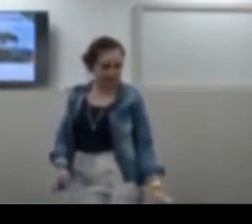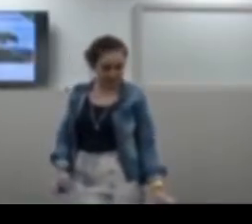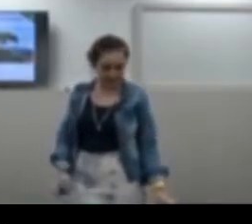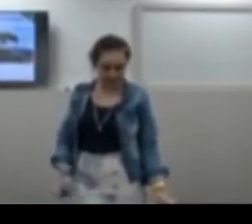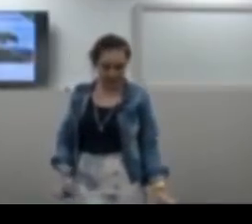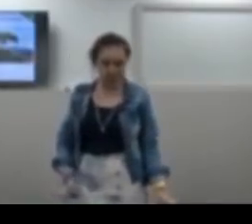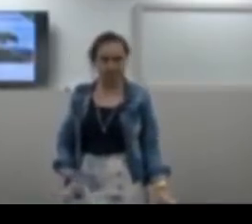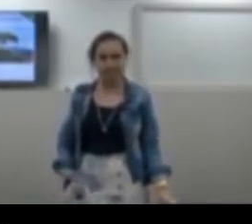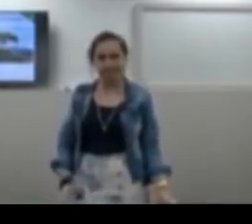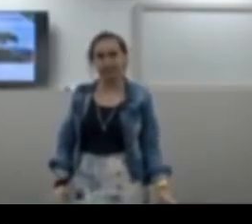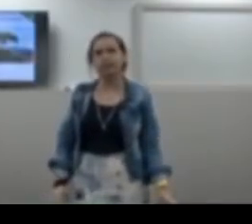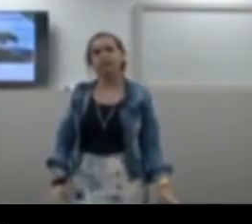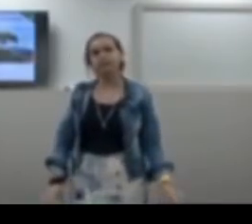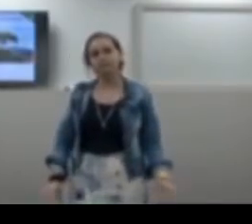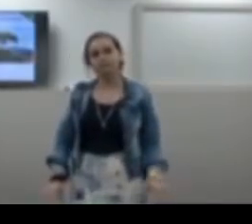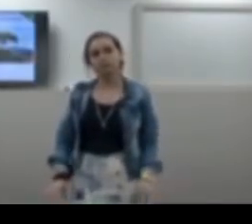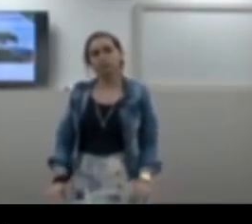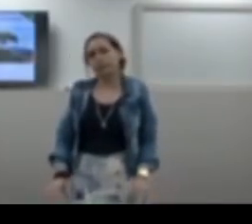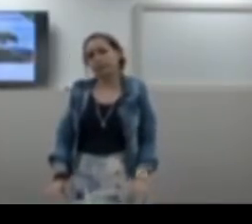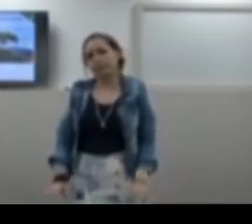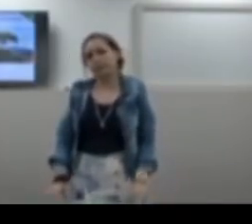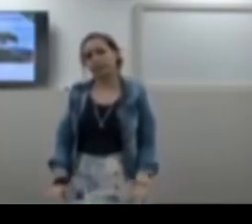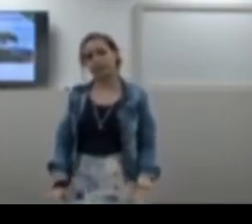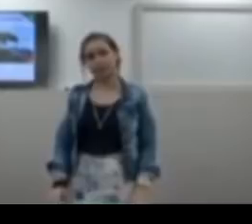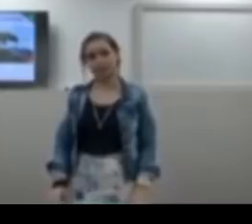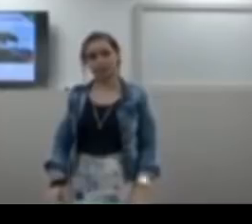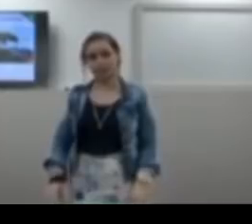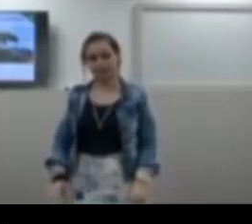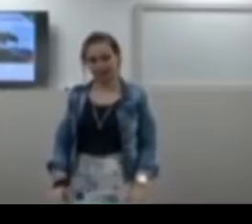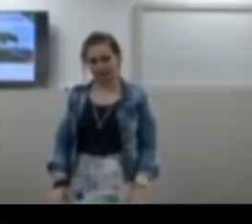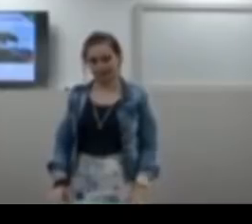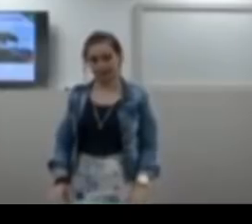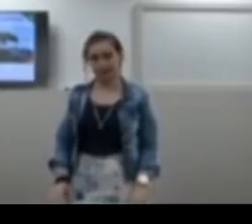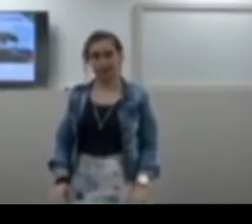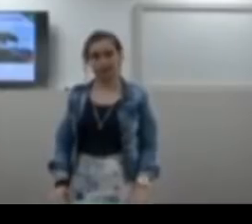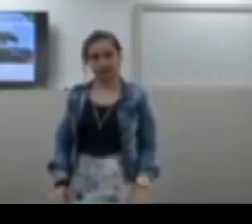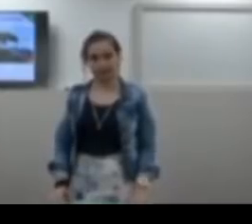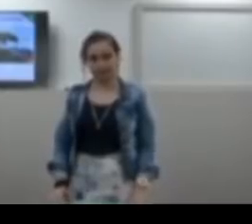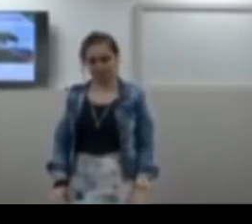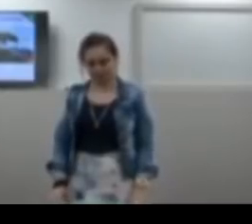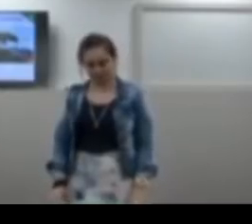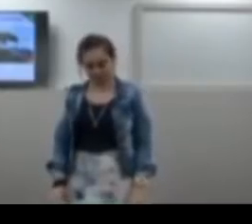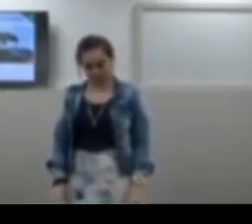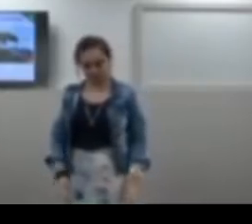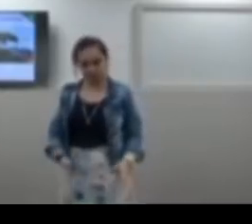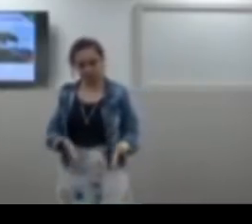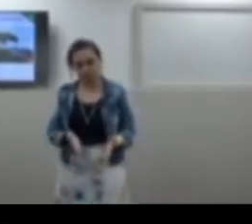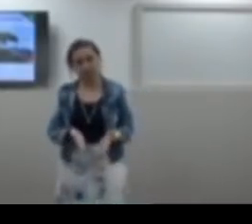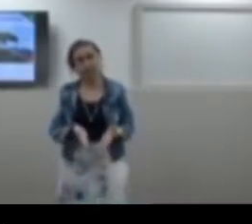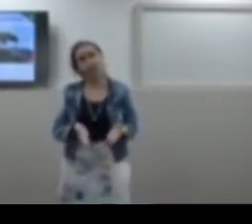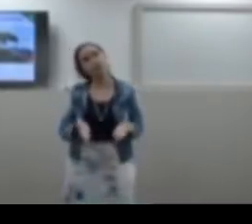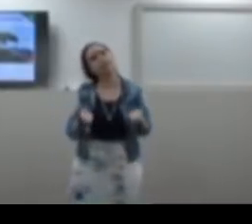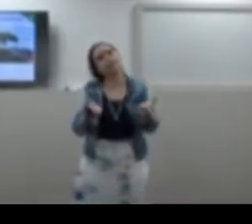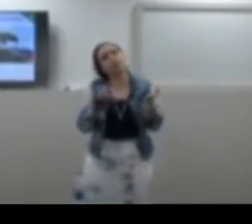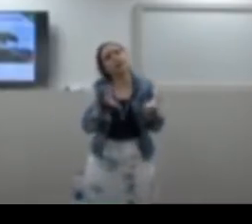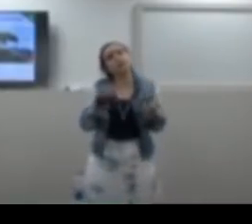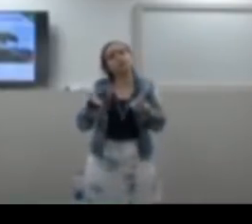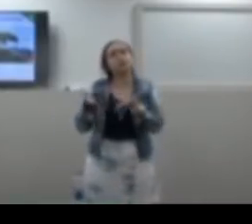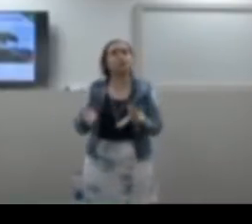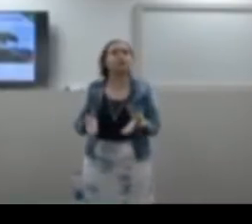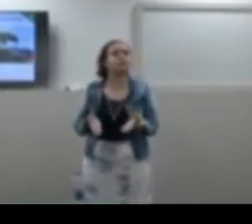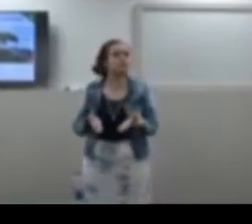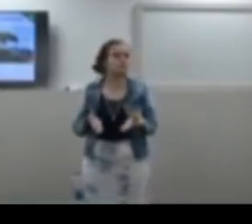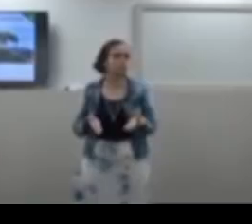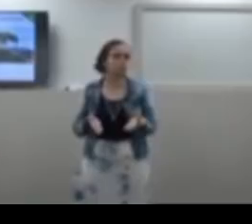das pradarias, né? Então a gente tem climas, o clima aqui as temperaturas são mais baixas, são mais amenas. As chuvas são